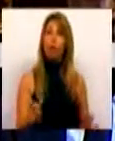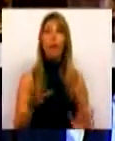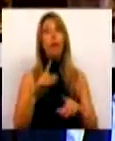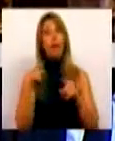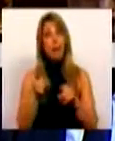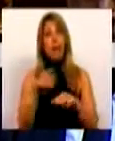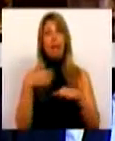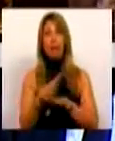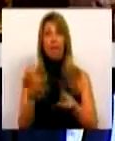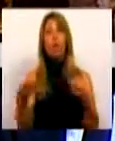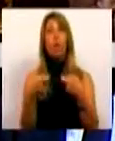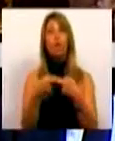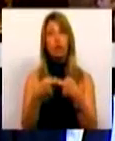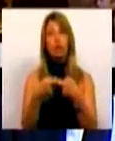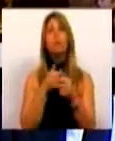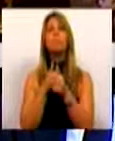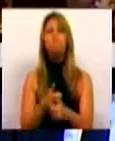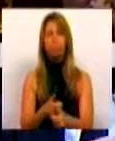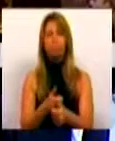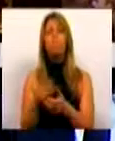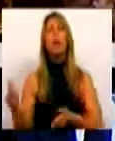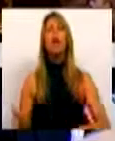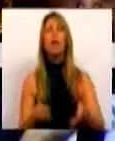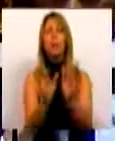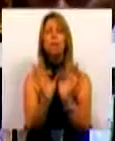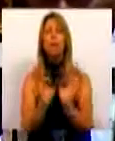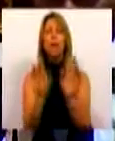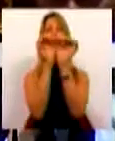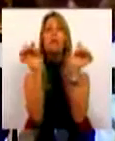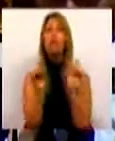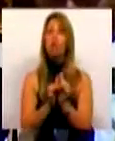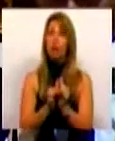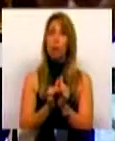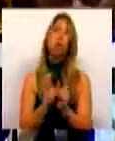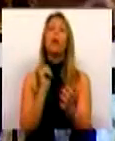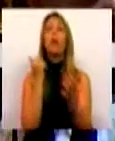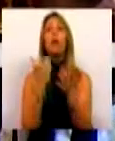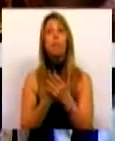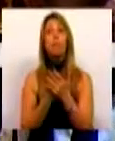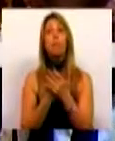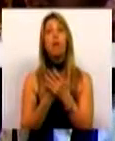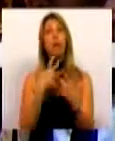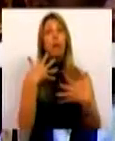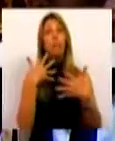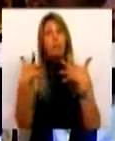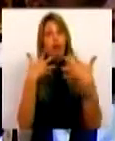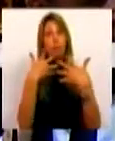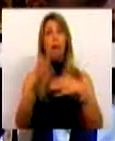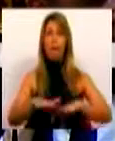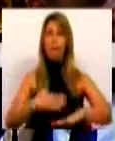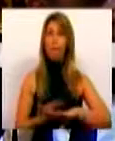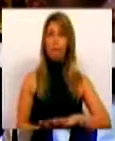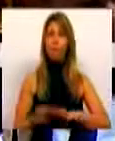convergência, segue-se um caminho de homogeneização dos sistemas, no sentido de conferir maior transparência,